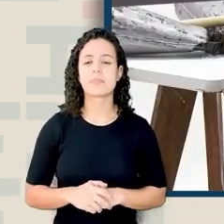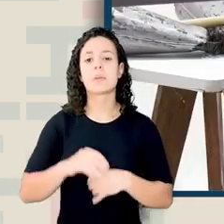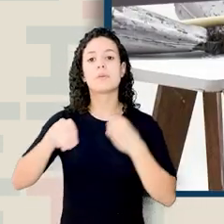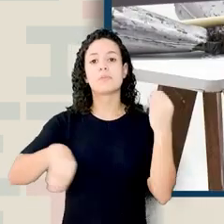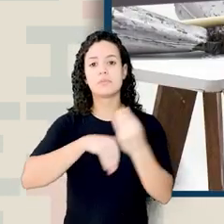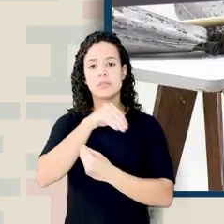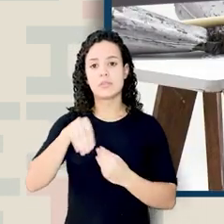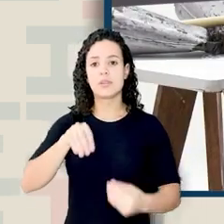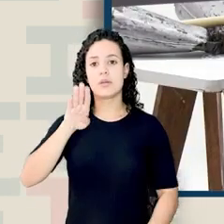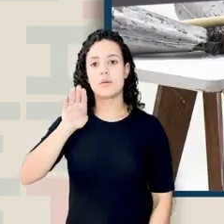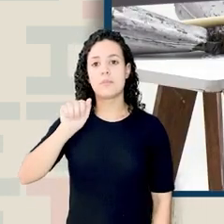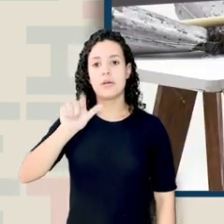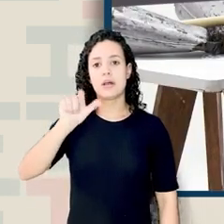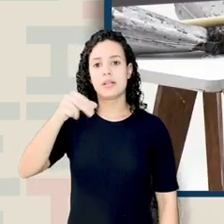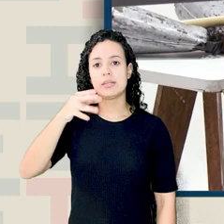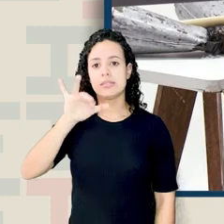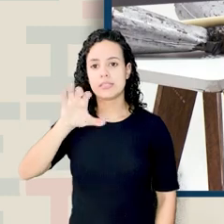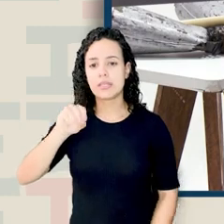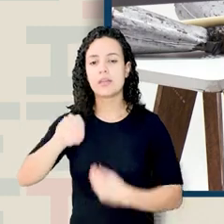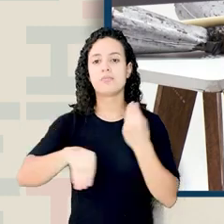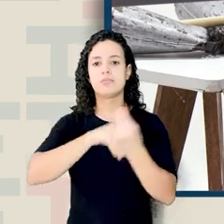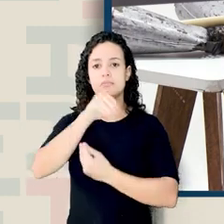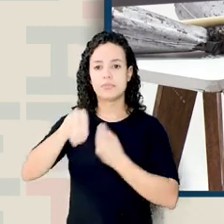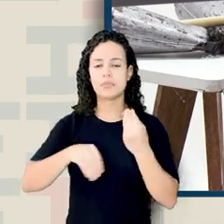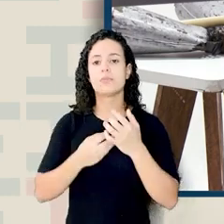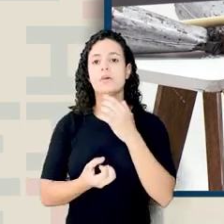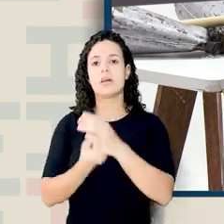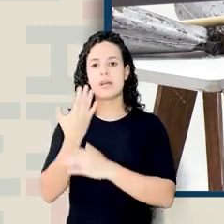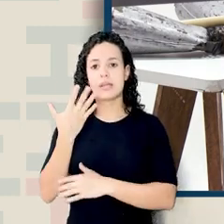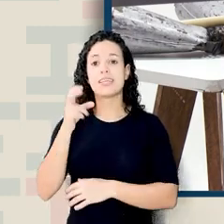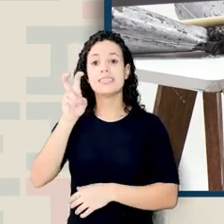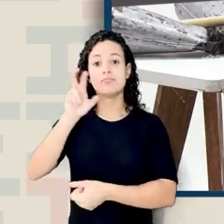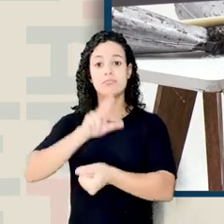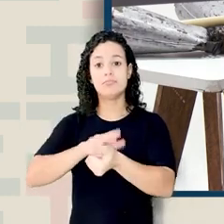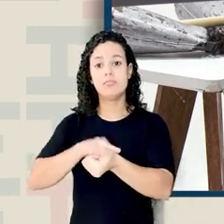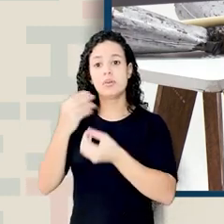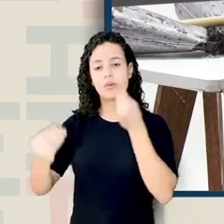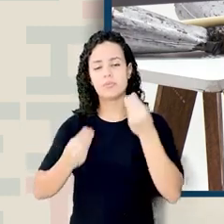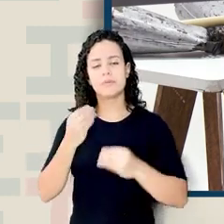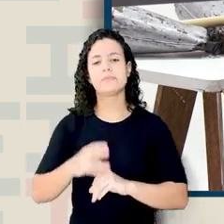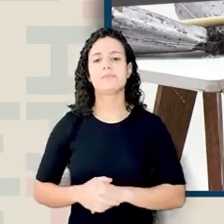mesclado ao balanceio, mesclado para a formação dos 5 toques.